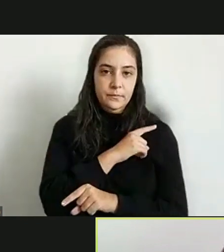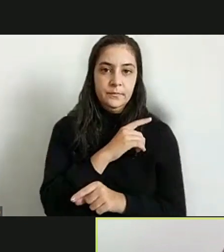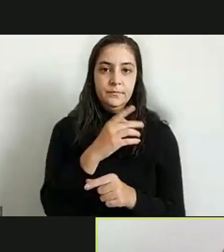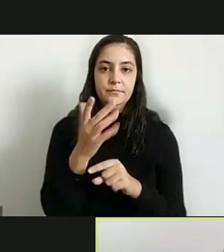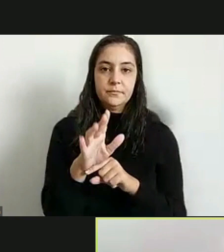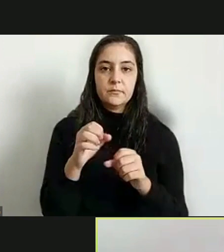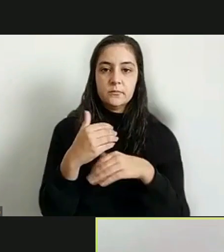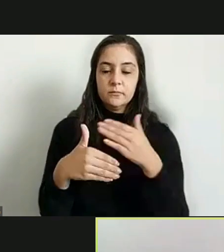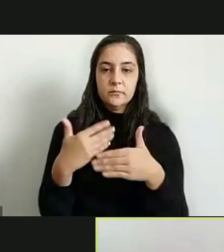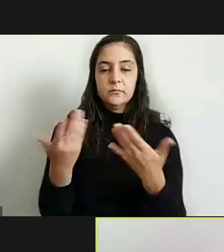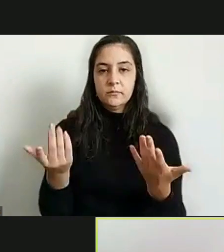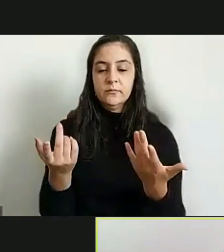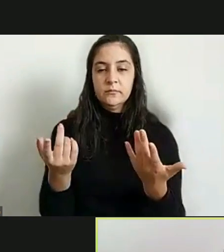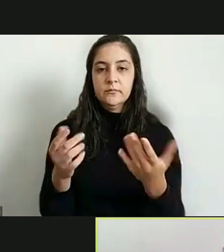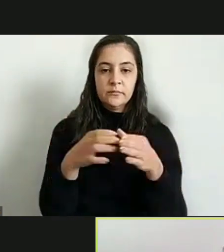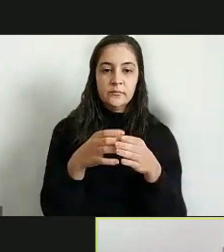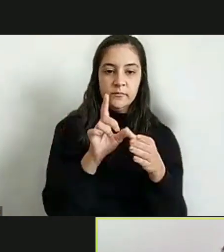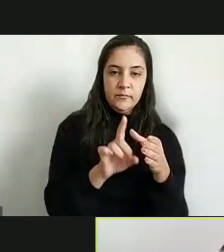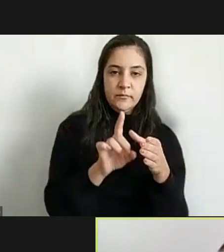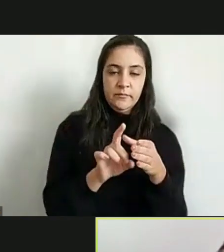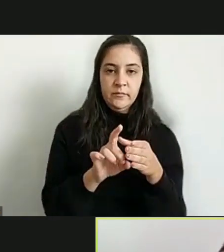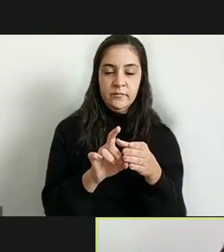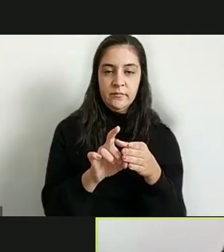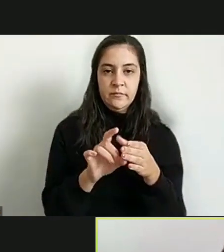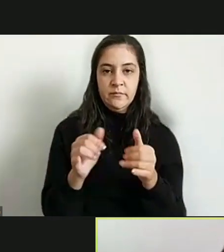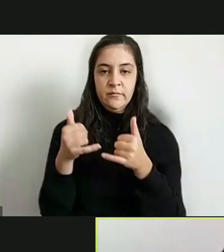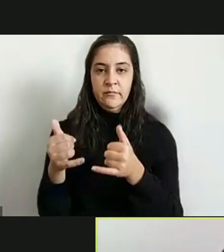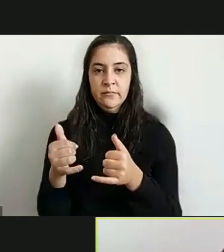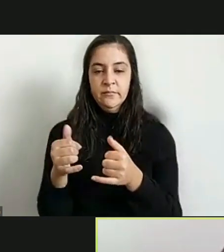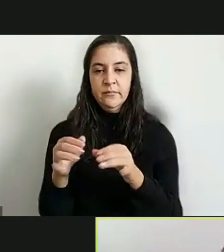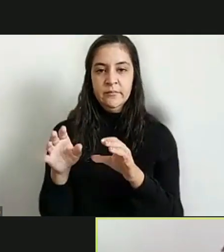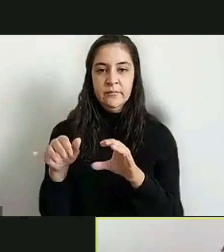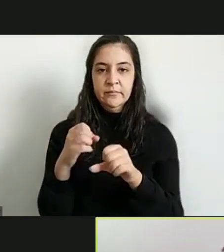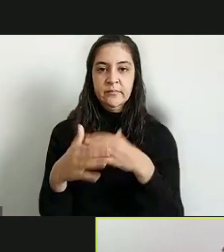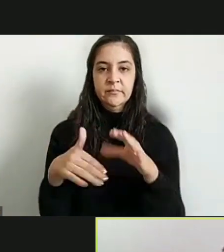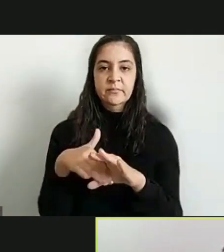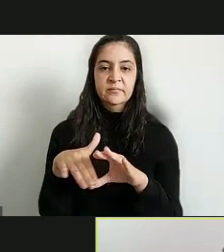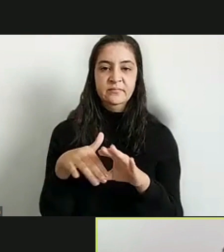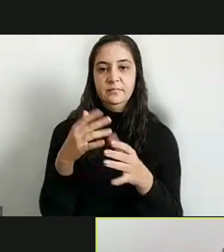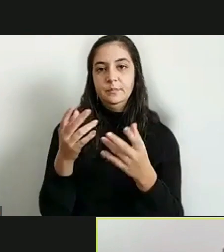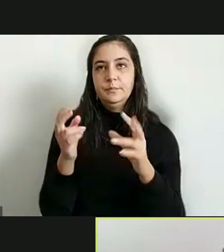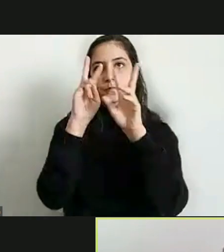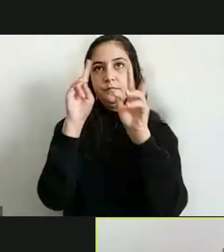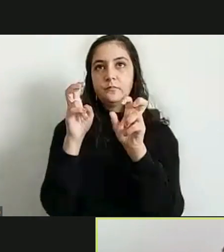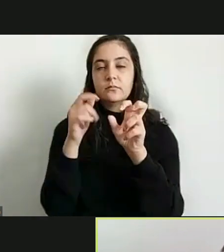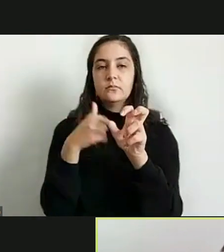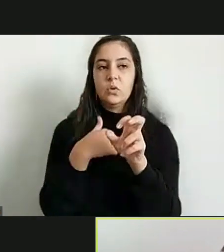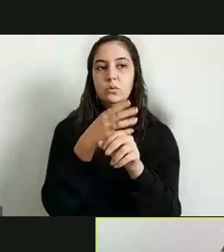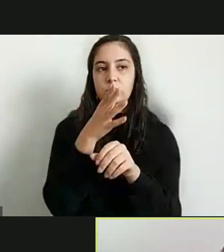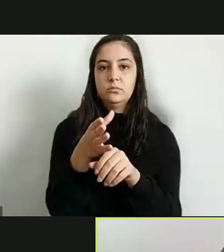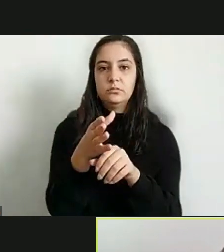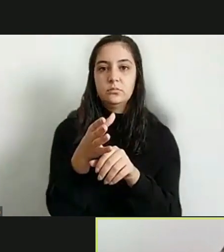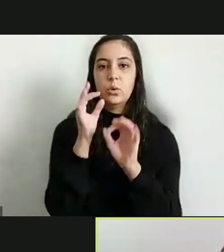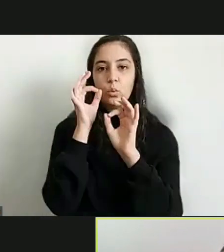processos. Portanto, esta seria a primeira família. A segunda família entra dentro de processos participativos, entra daquele chapéu que eu tenho vindo a chamar de cuidadores